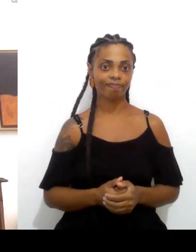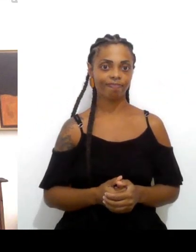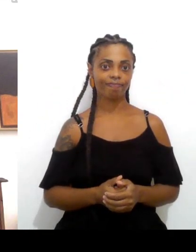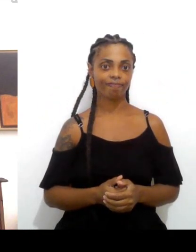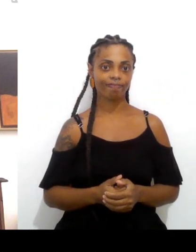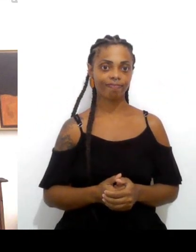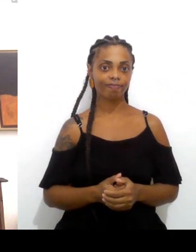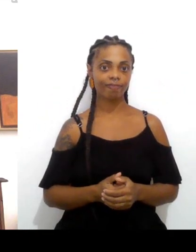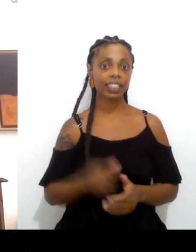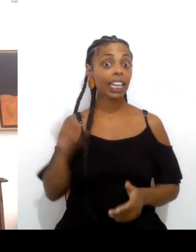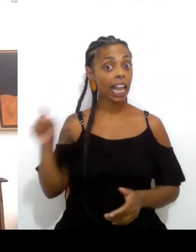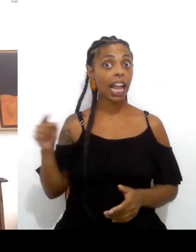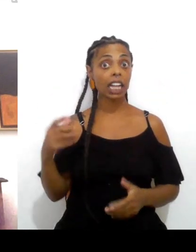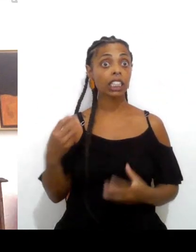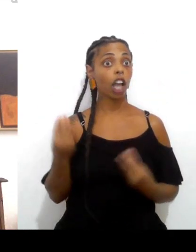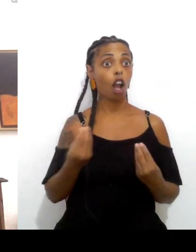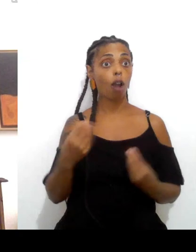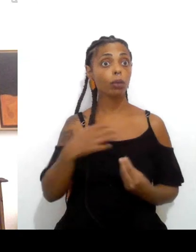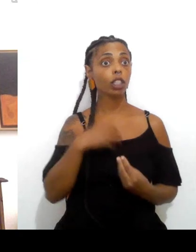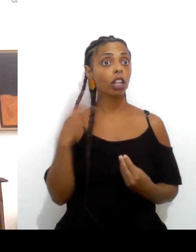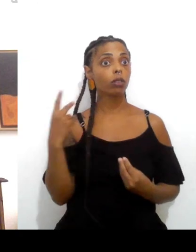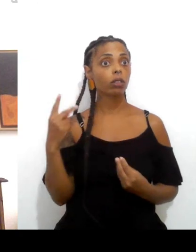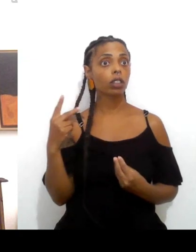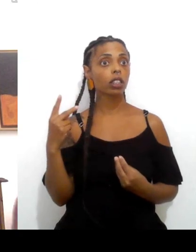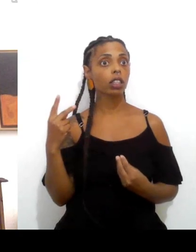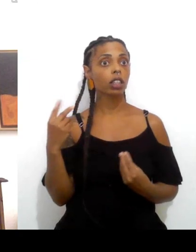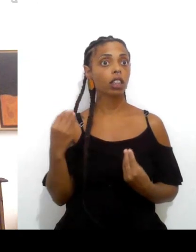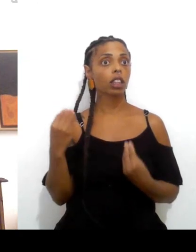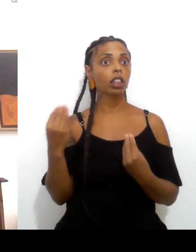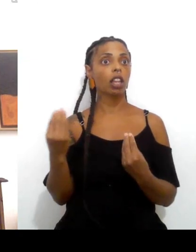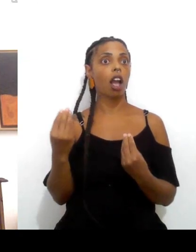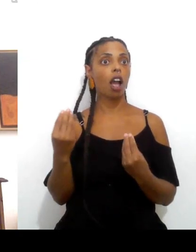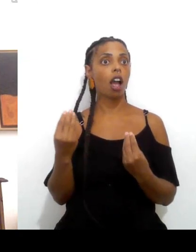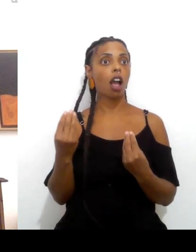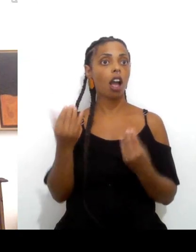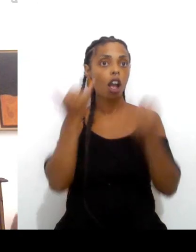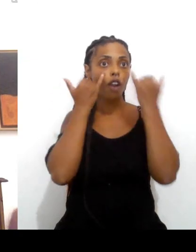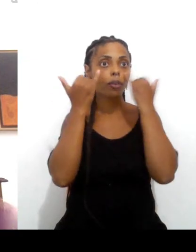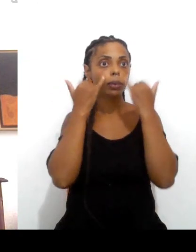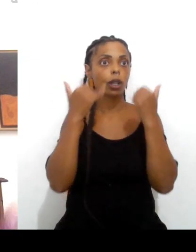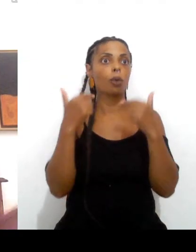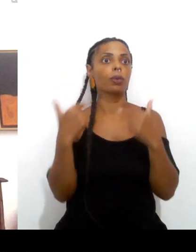essa era a sua fonte o seu material de trabalho e ele queria registrar